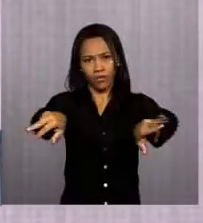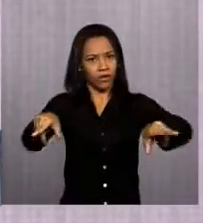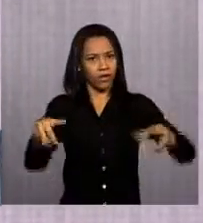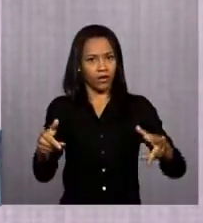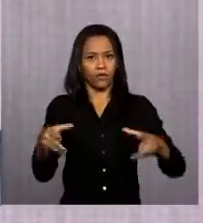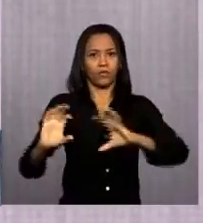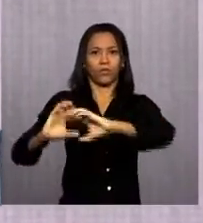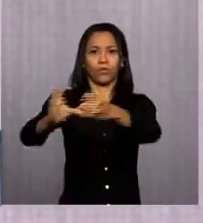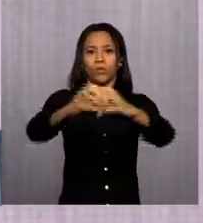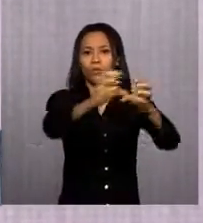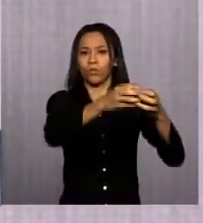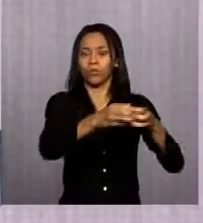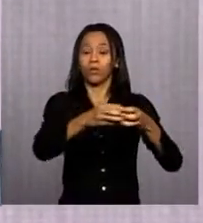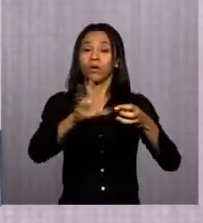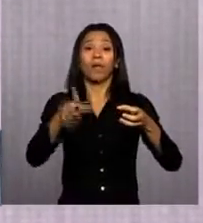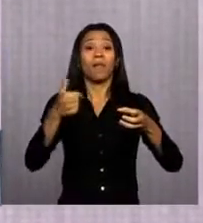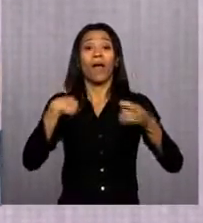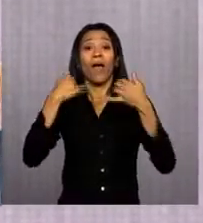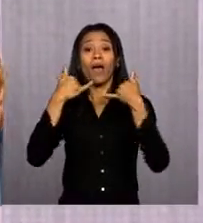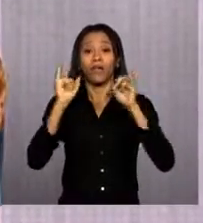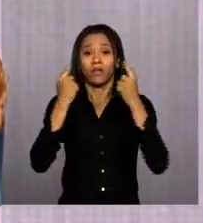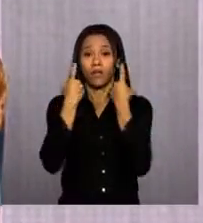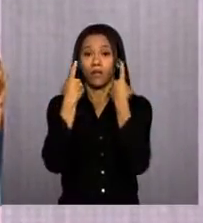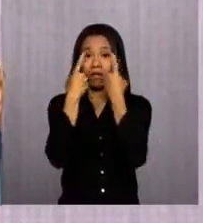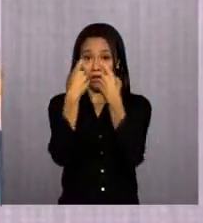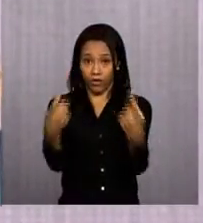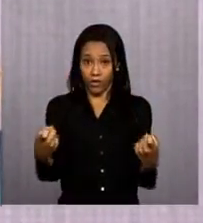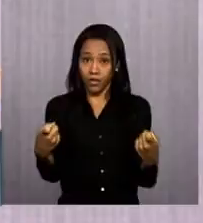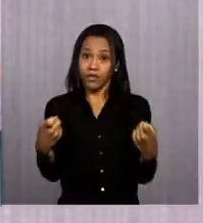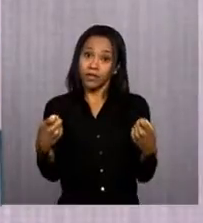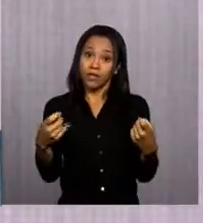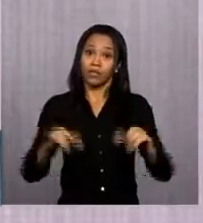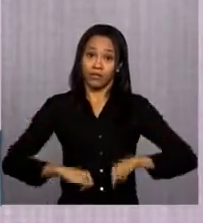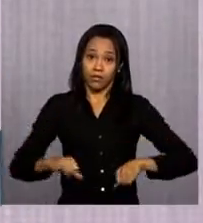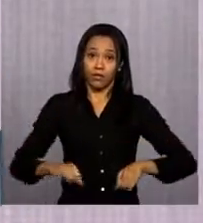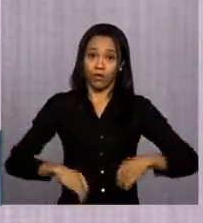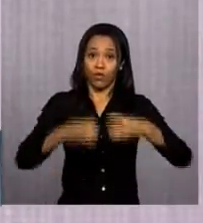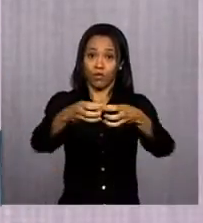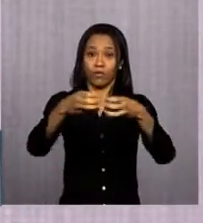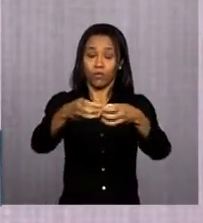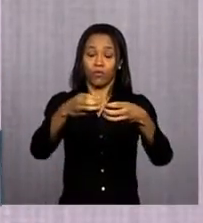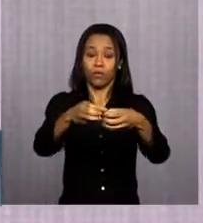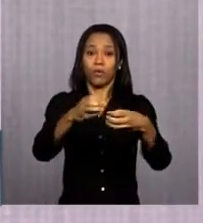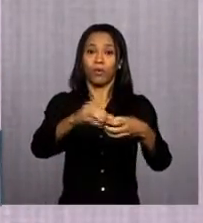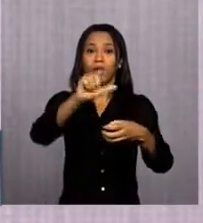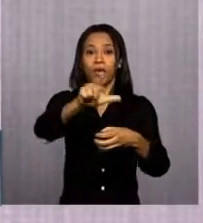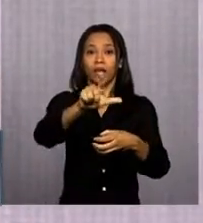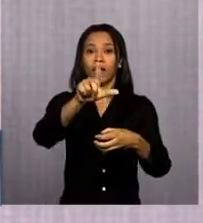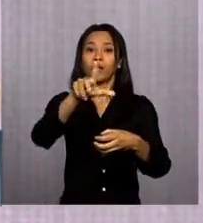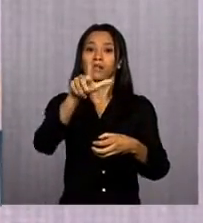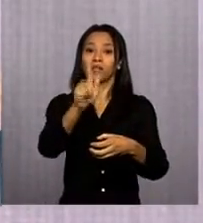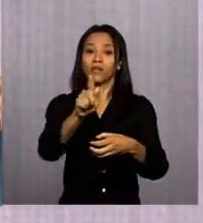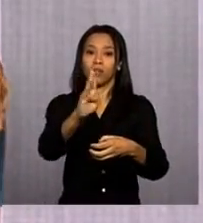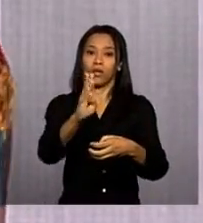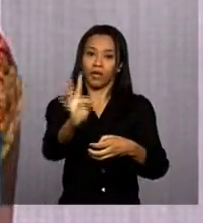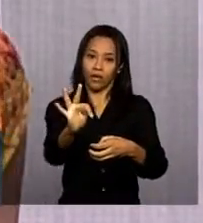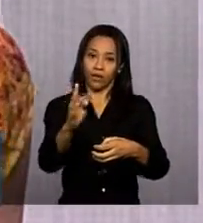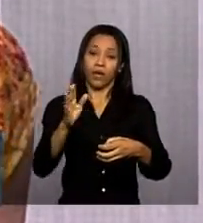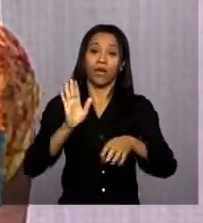do enfrentamento à violência que atinge a comunidade LGBT. Venho aqui e falo em nome da Frente Parlamentar, que